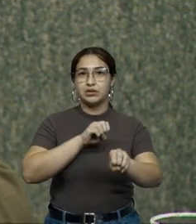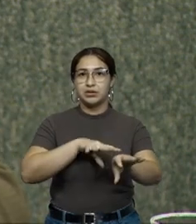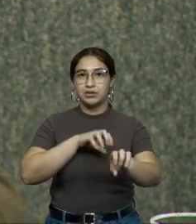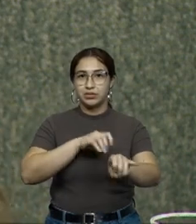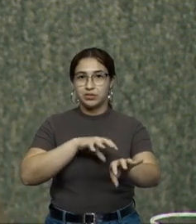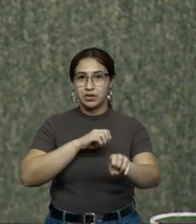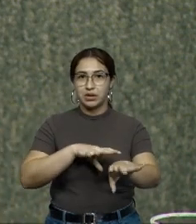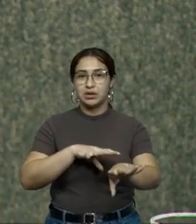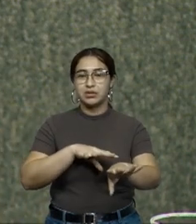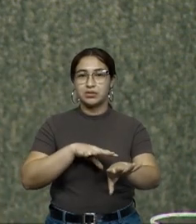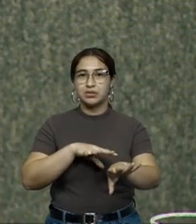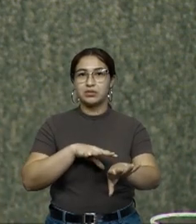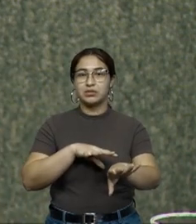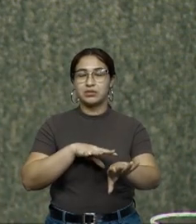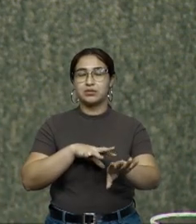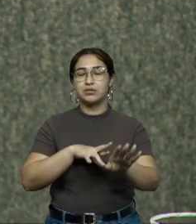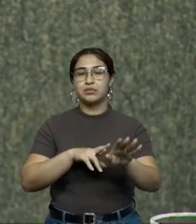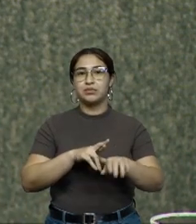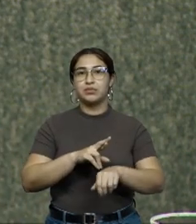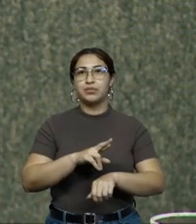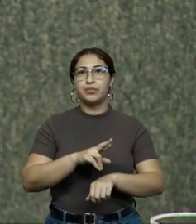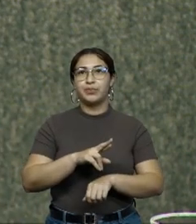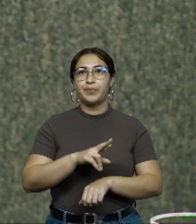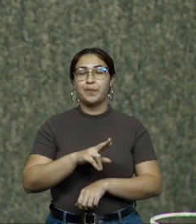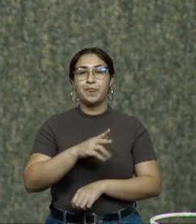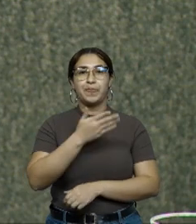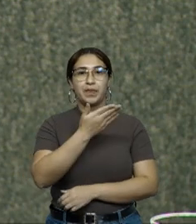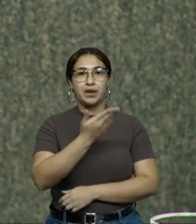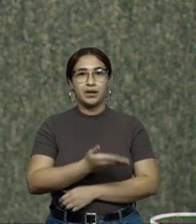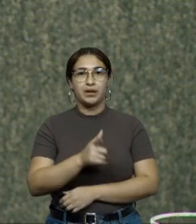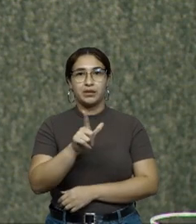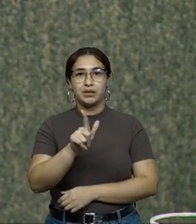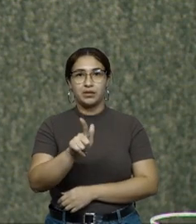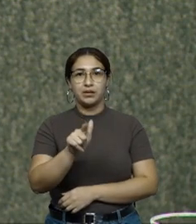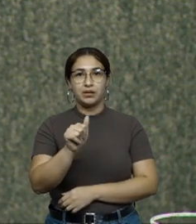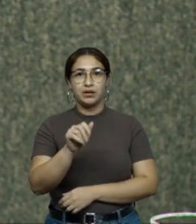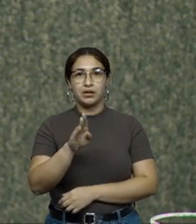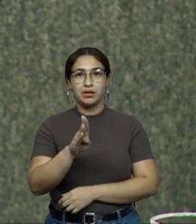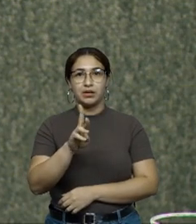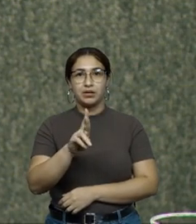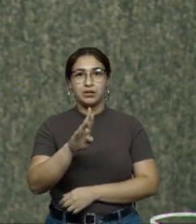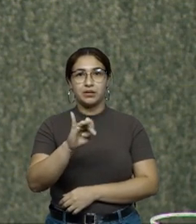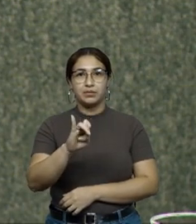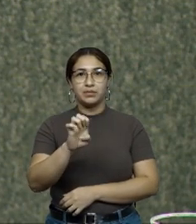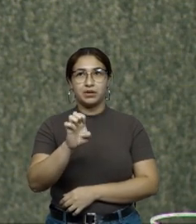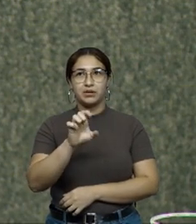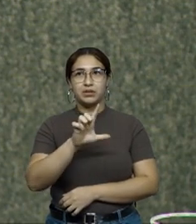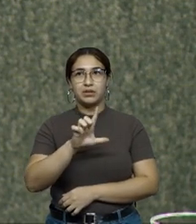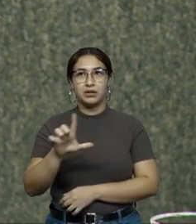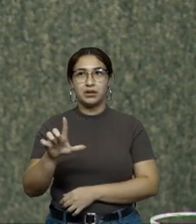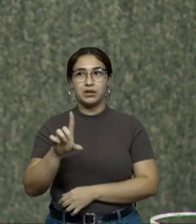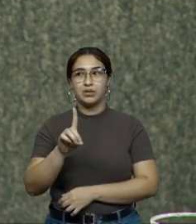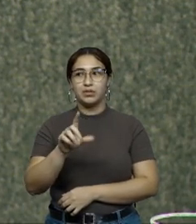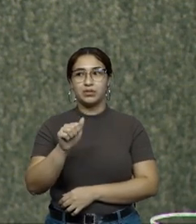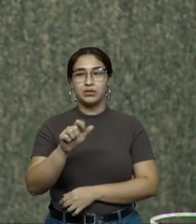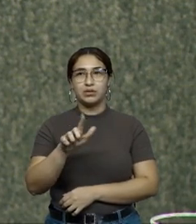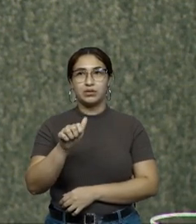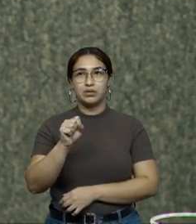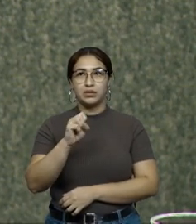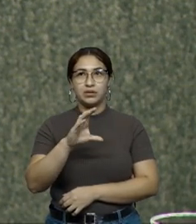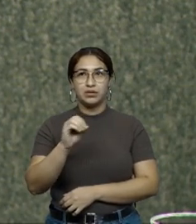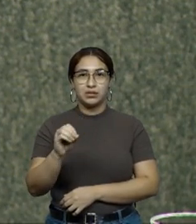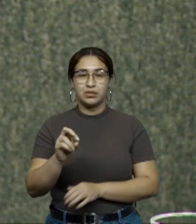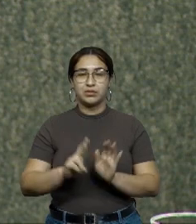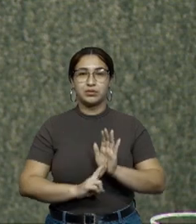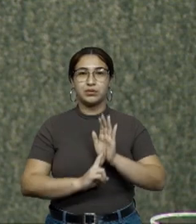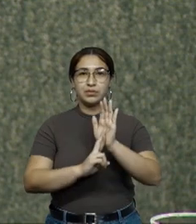em nome do Gabriel Gabriel Damasco que representa o secretário de